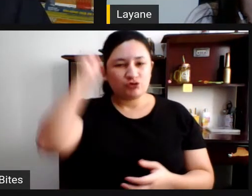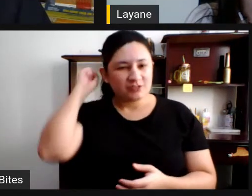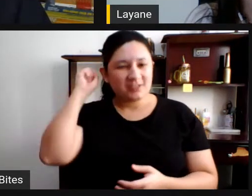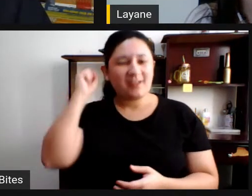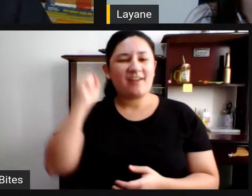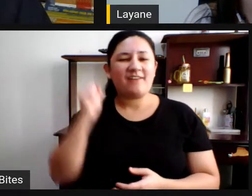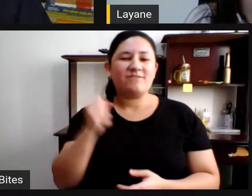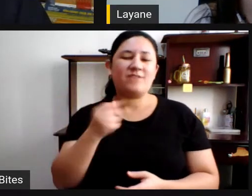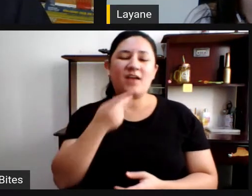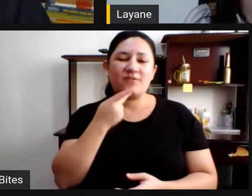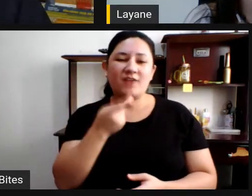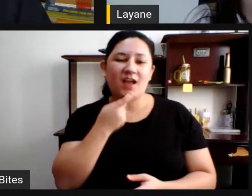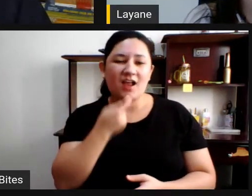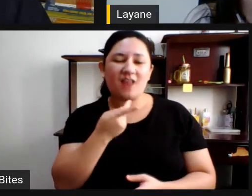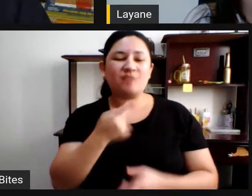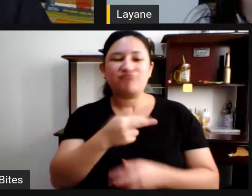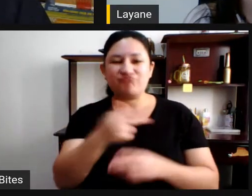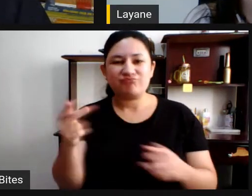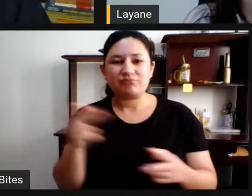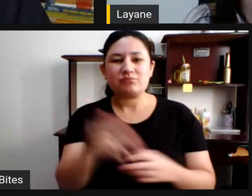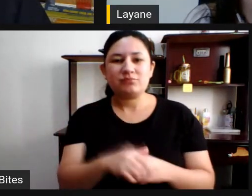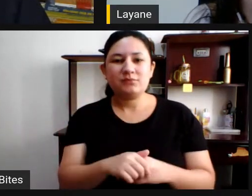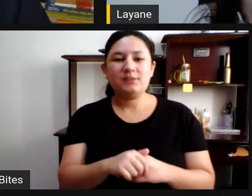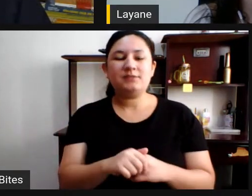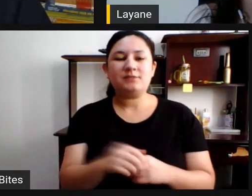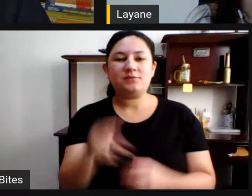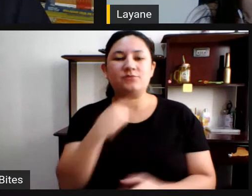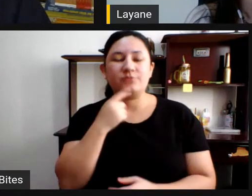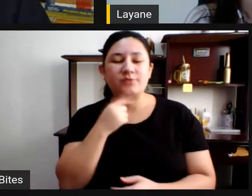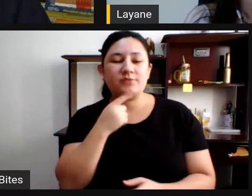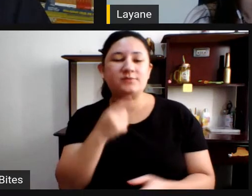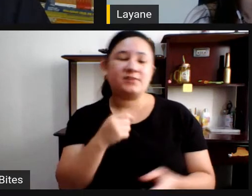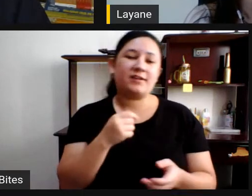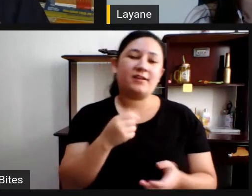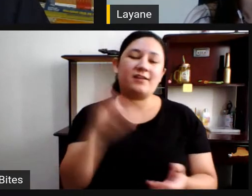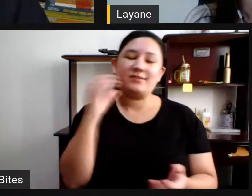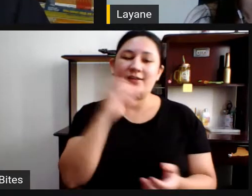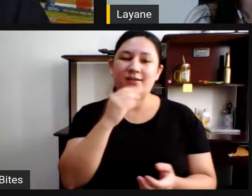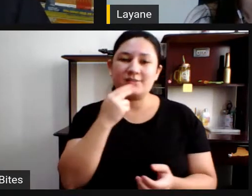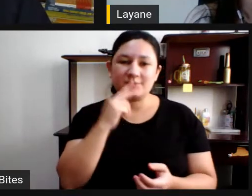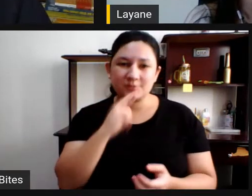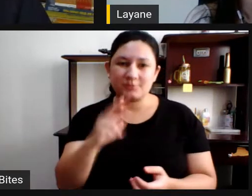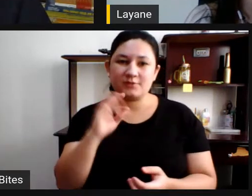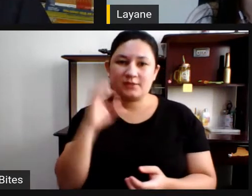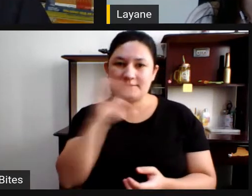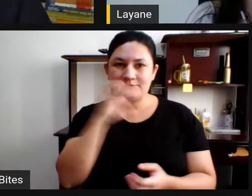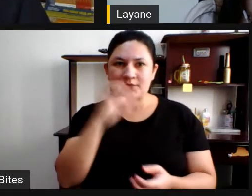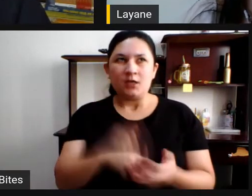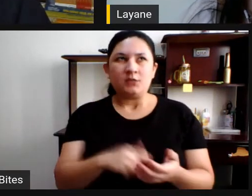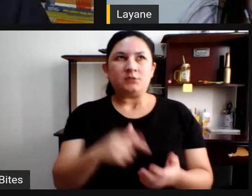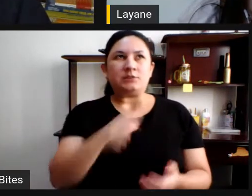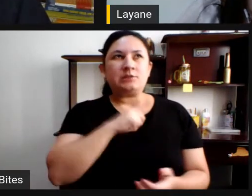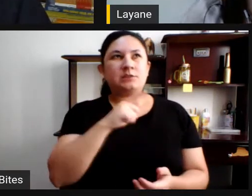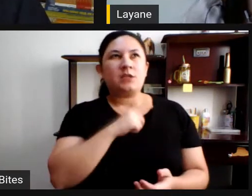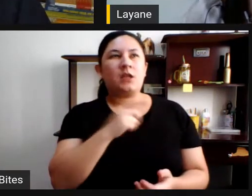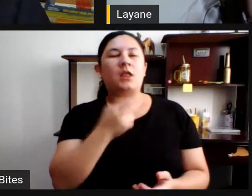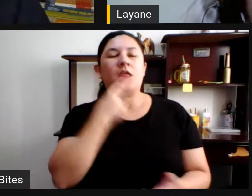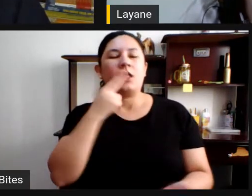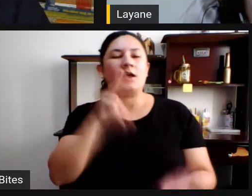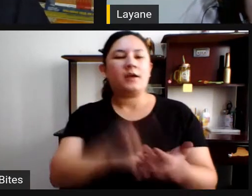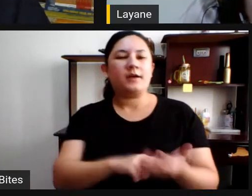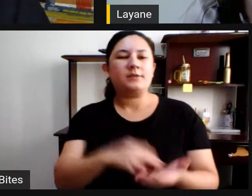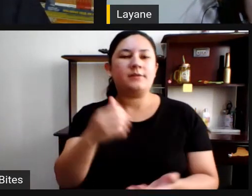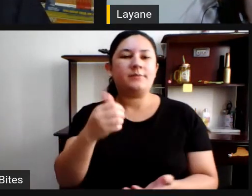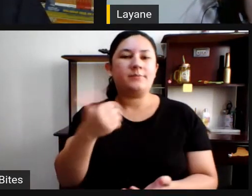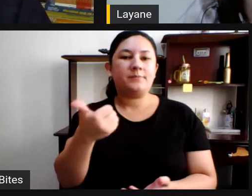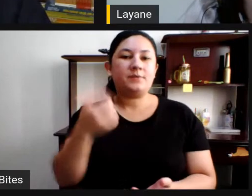tem uma carta que ele escreve provavelmente em 1894 a um colega dele que se chama